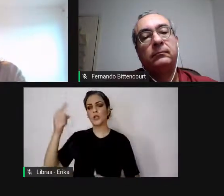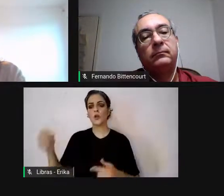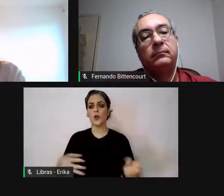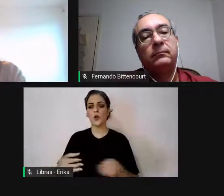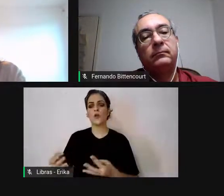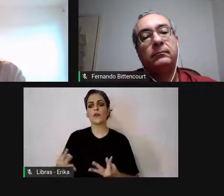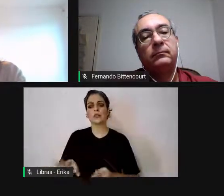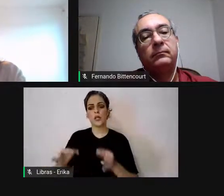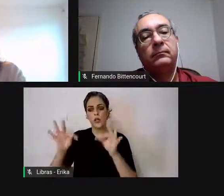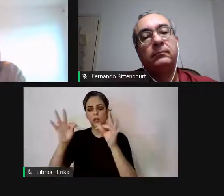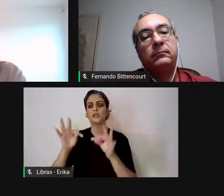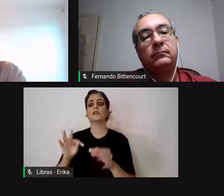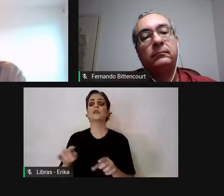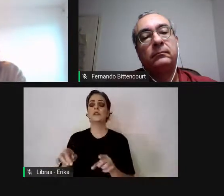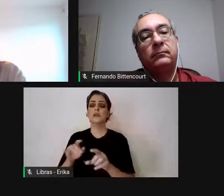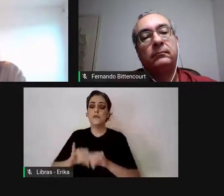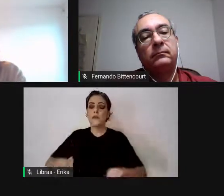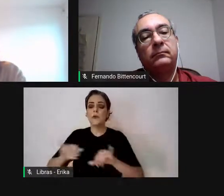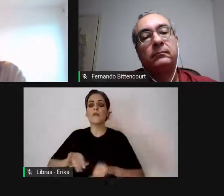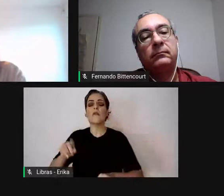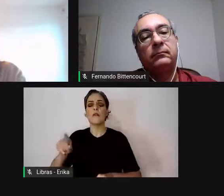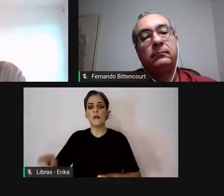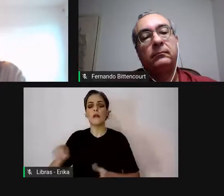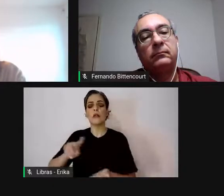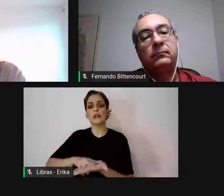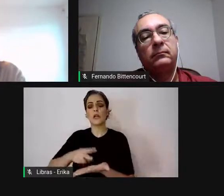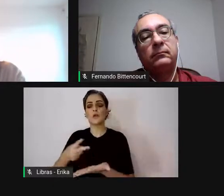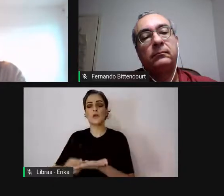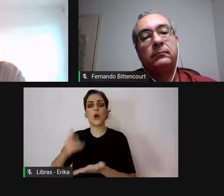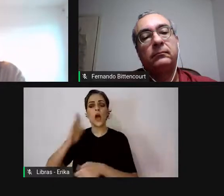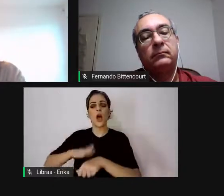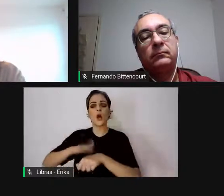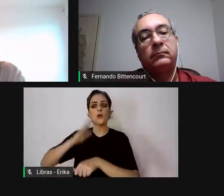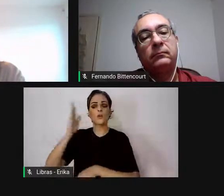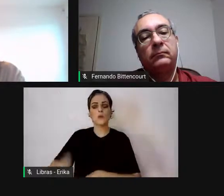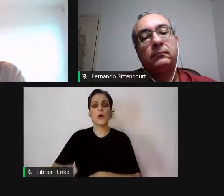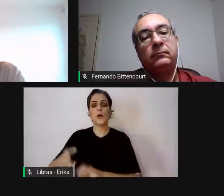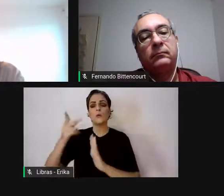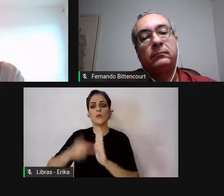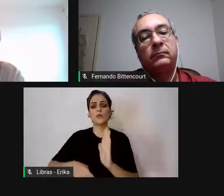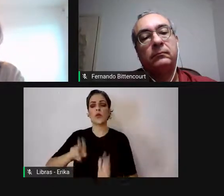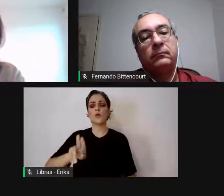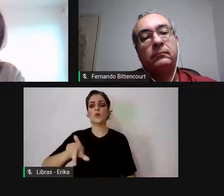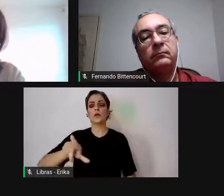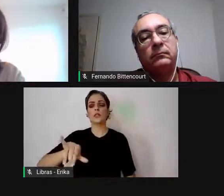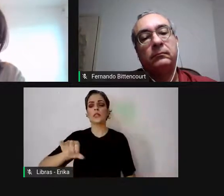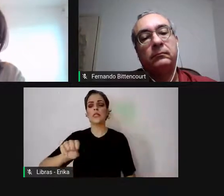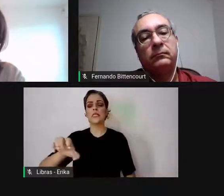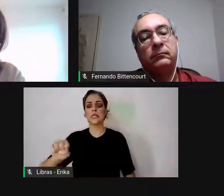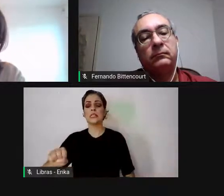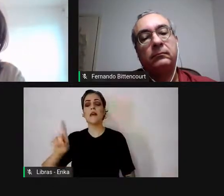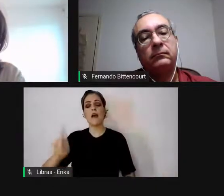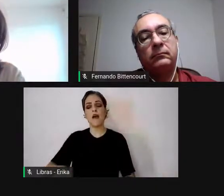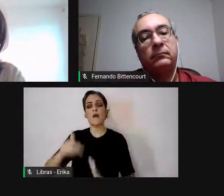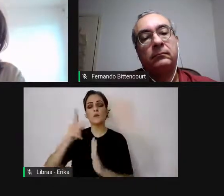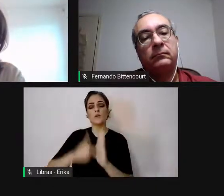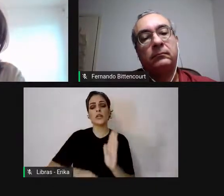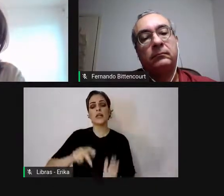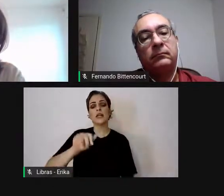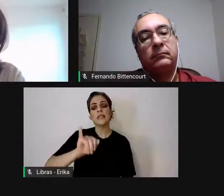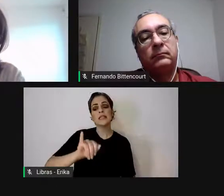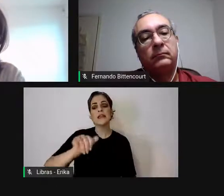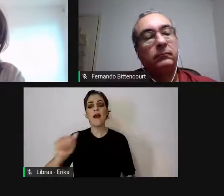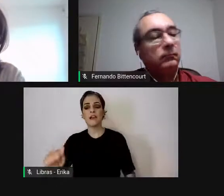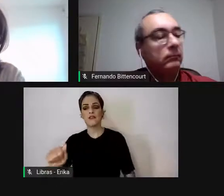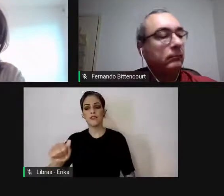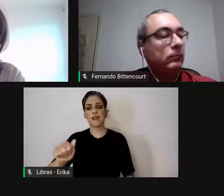tradutor automático do projeto Ulisses, que é o projeto de inteligência artificial da Câmara dos Deputados. Foi responsável pela integração de